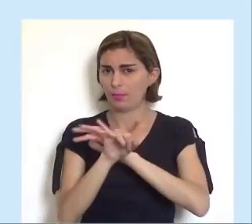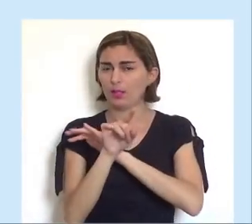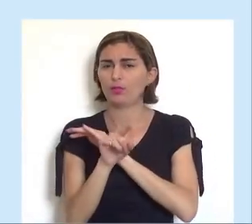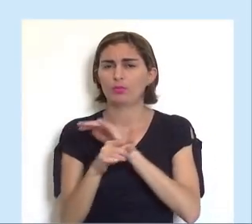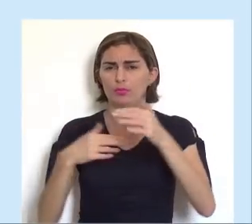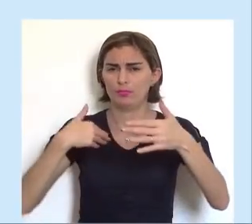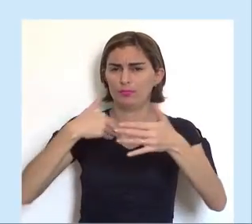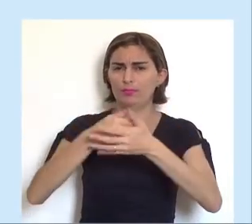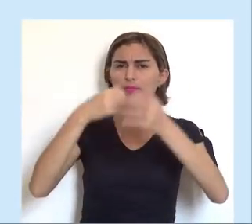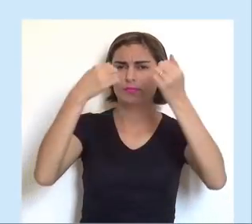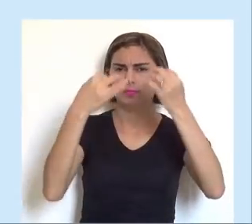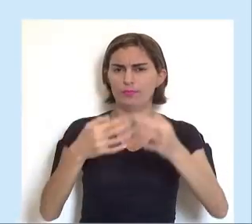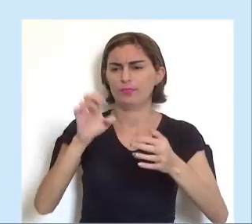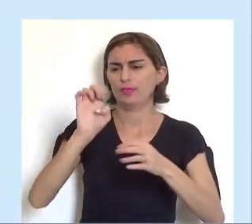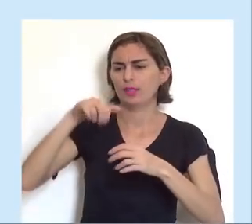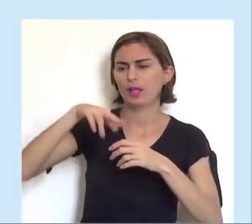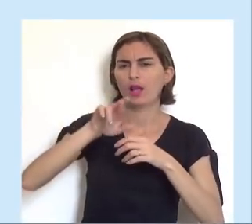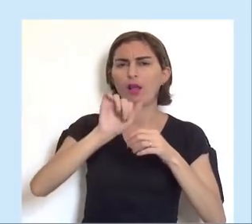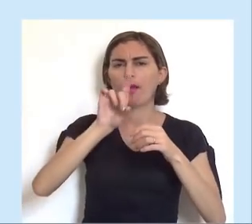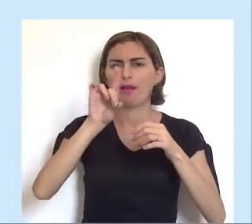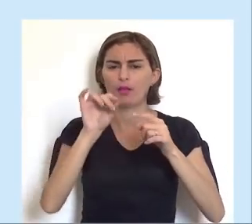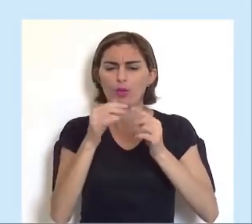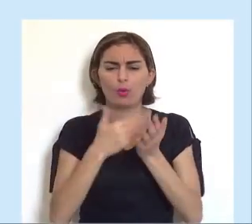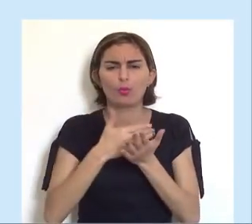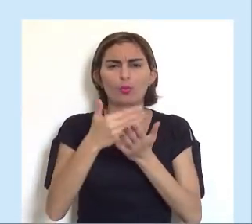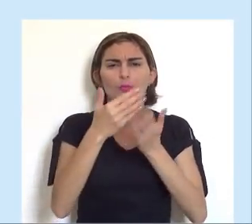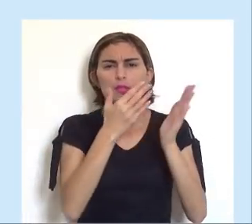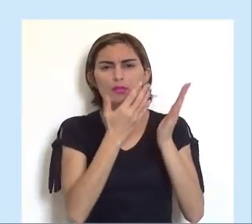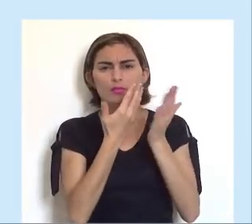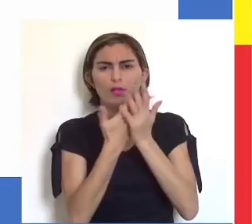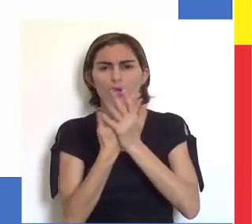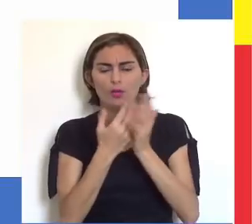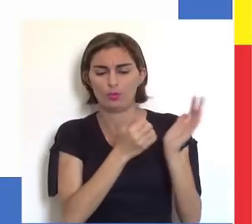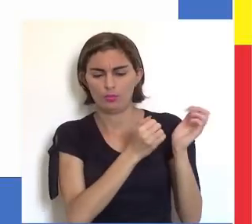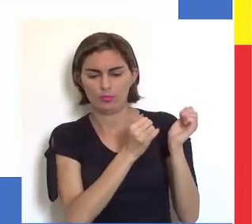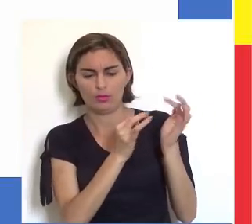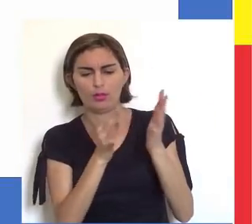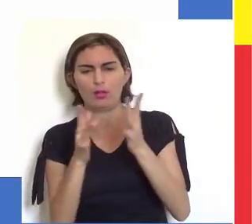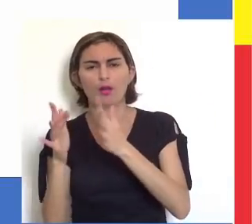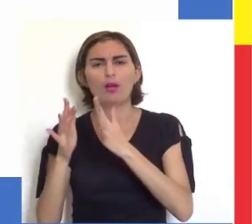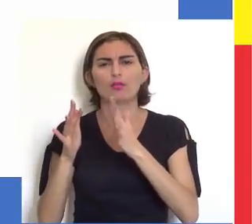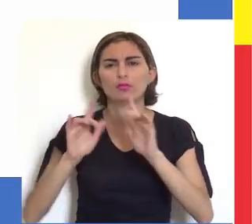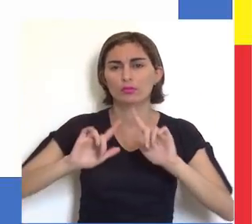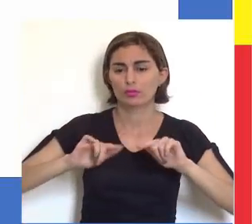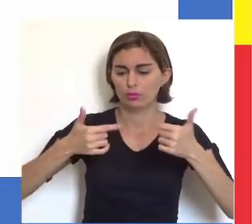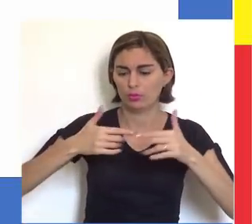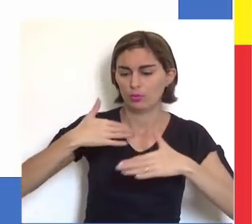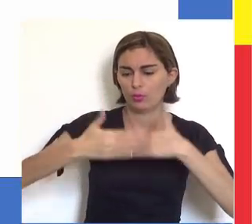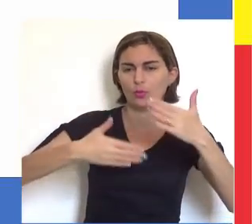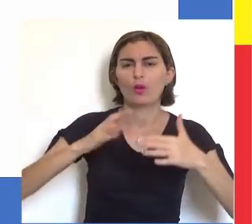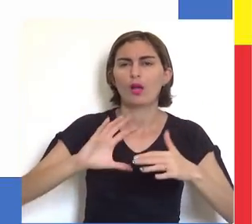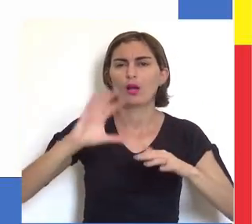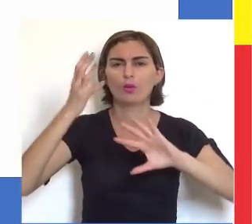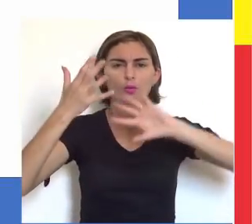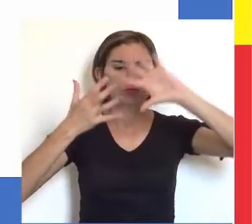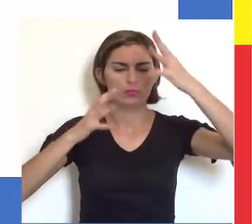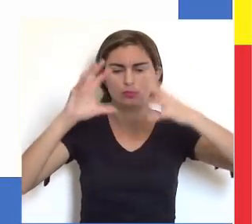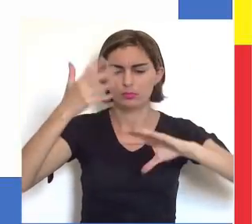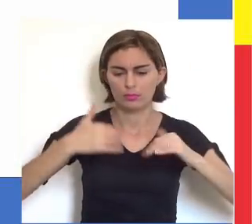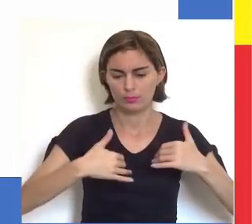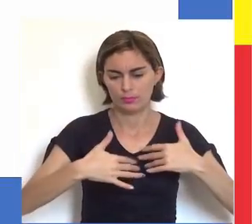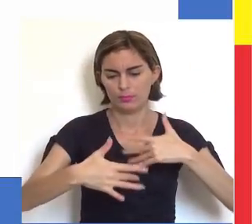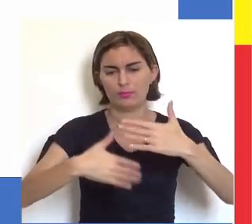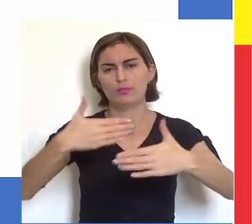antecipei para vocês que enredo é lá no comecinho da nossa aula. O enredo é a sucessão de ações que compõem